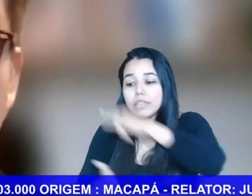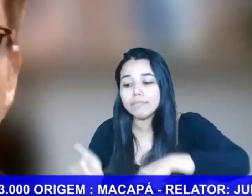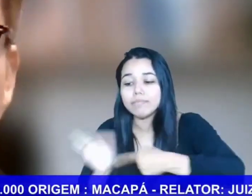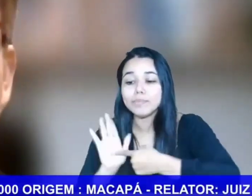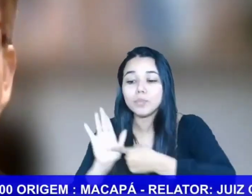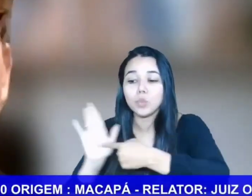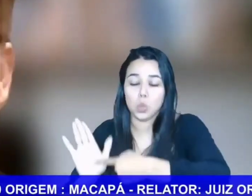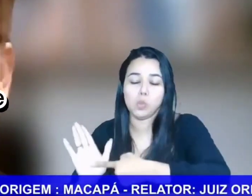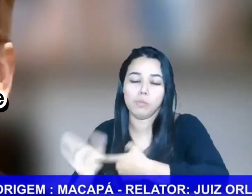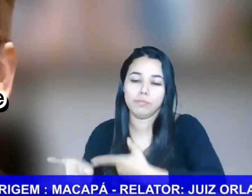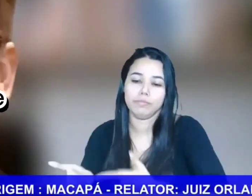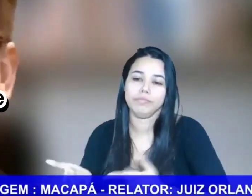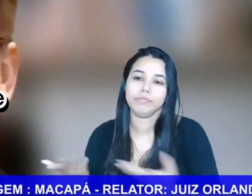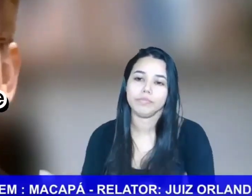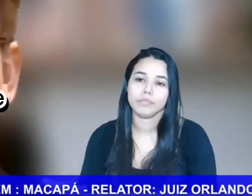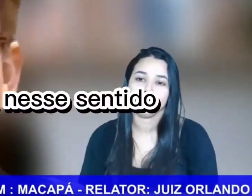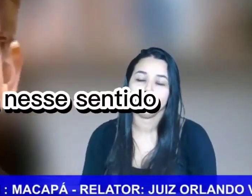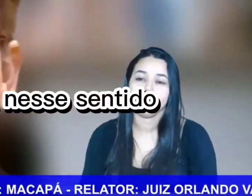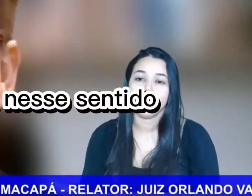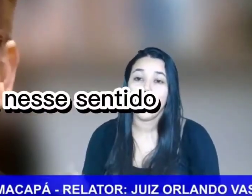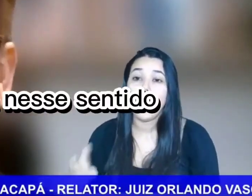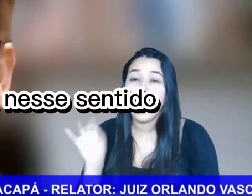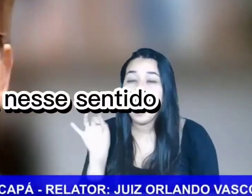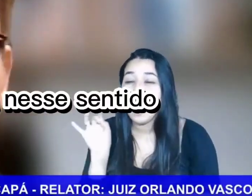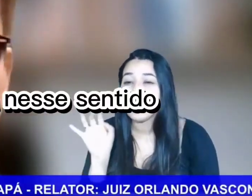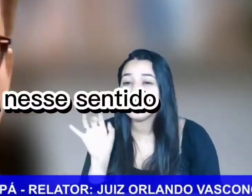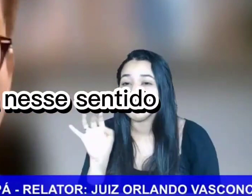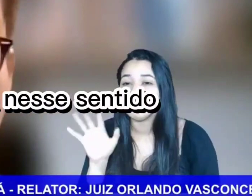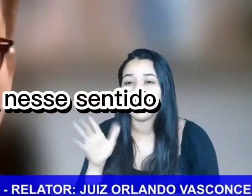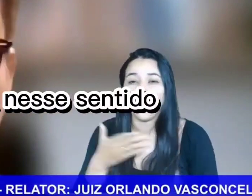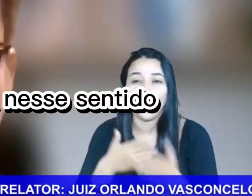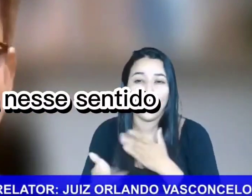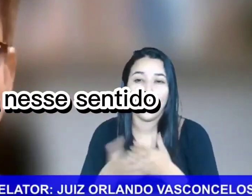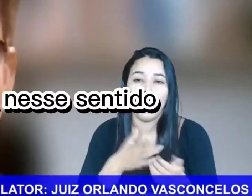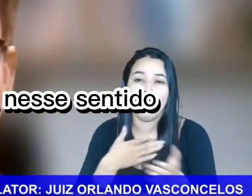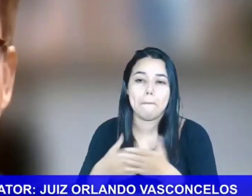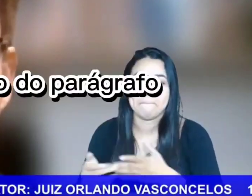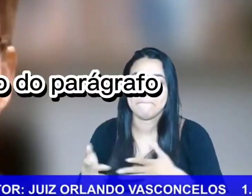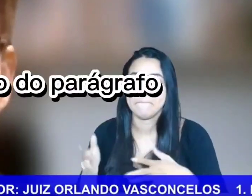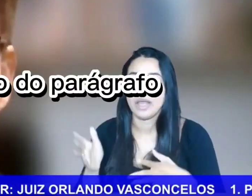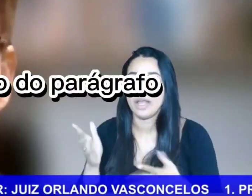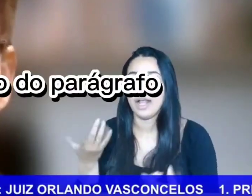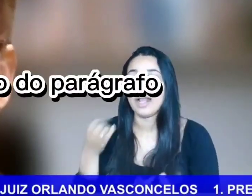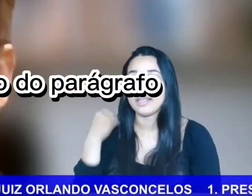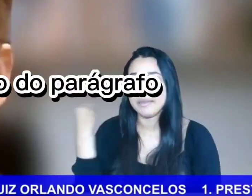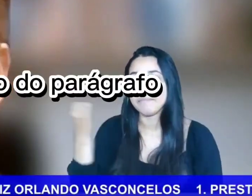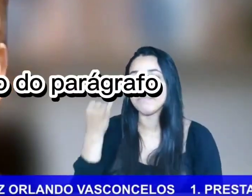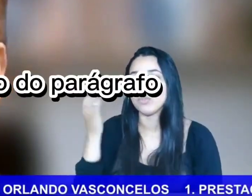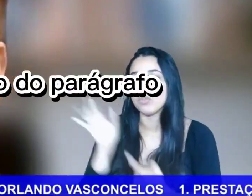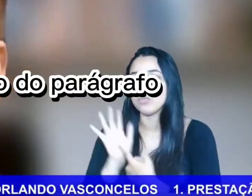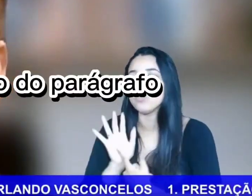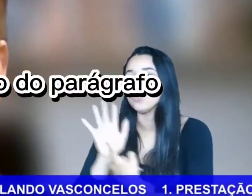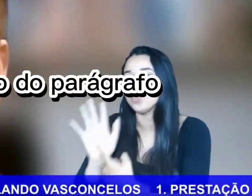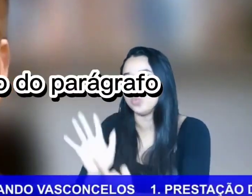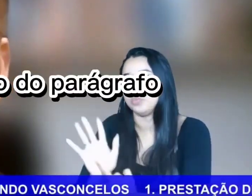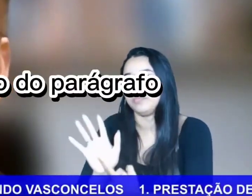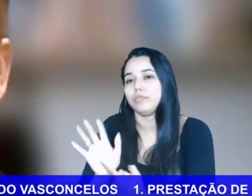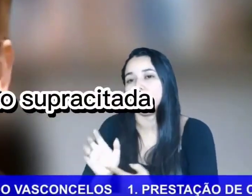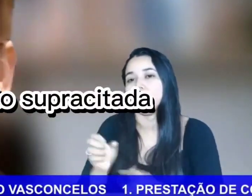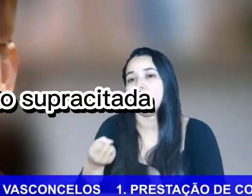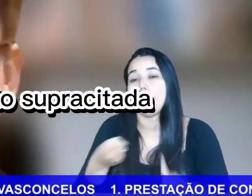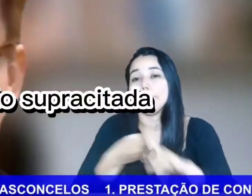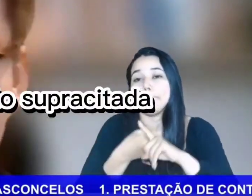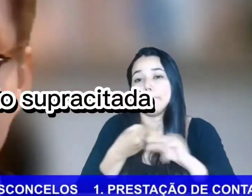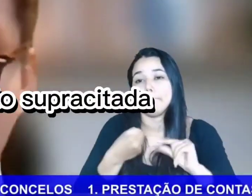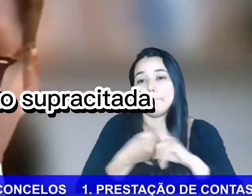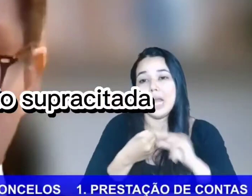entanto, admite-se, excepcionalmente, qualquer meio idôneo de prova. Nesse sentido, são os incisos 1º a 4º do parágrafo 1º